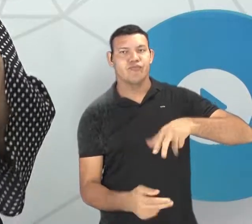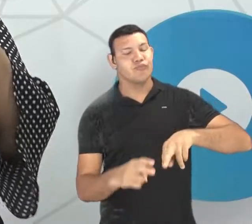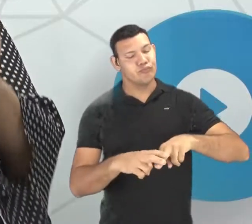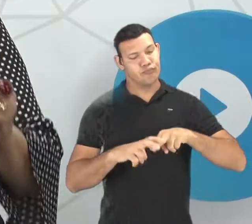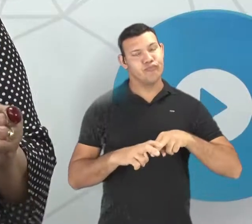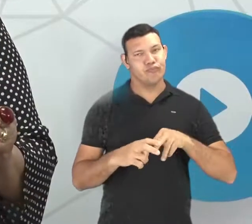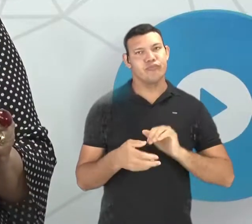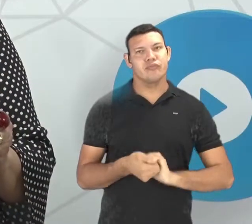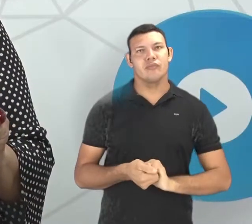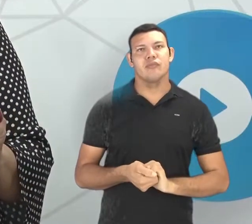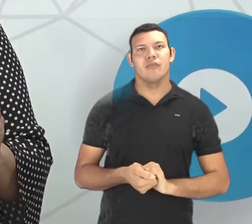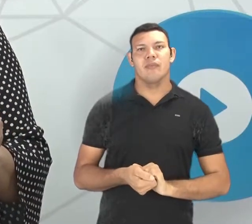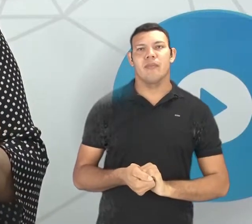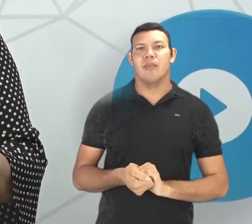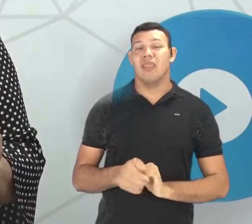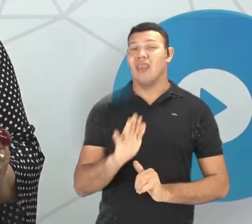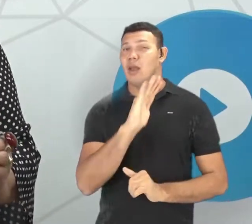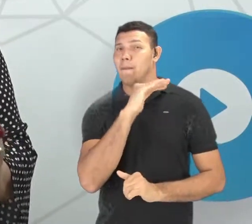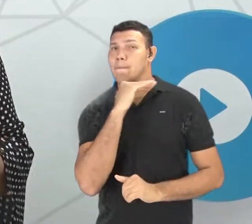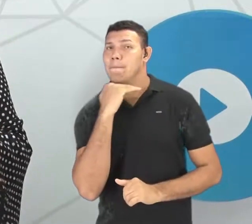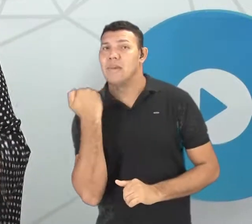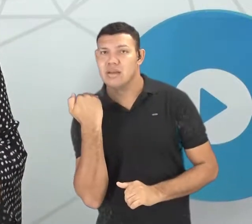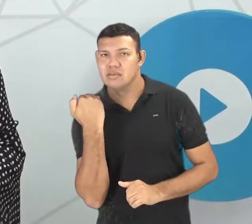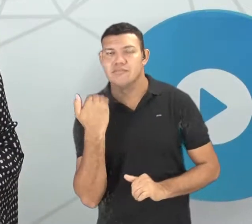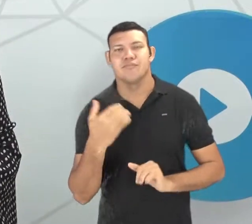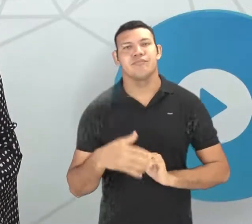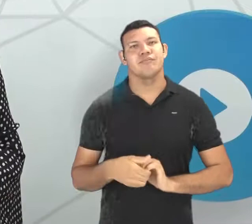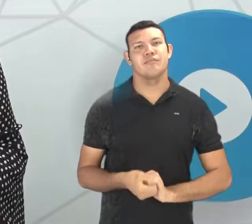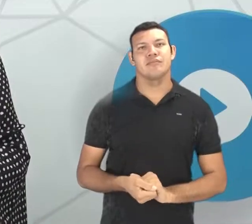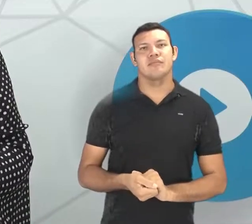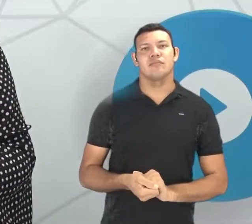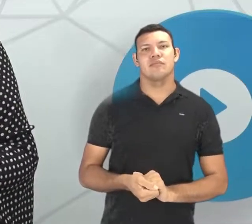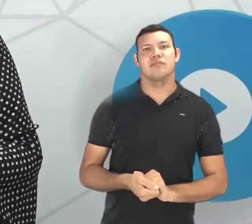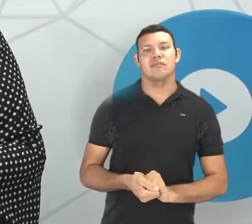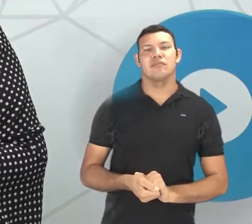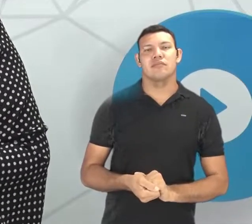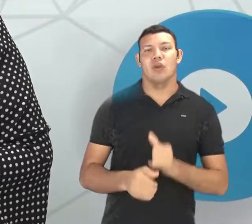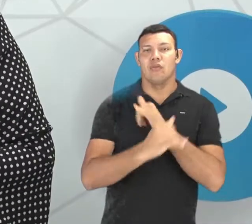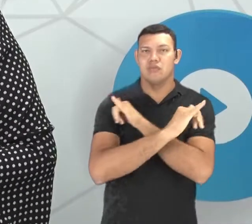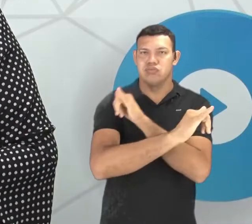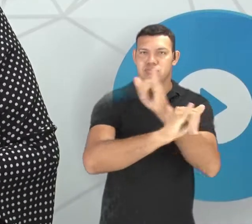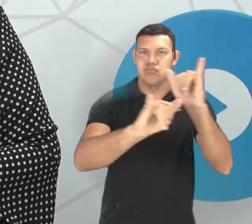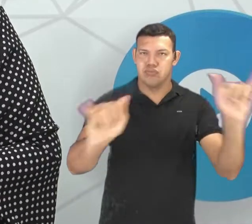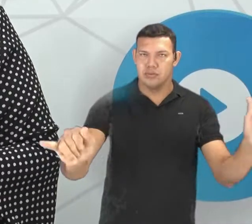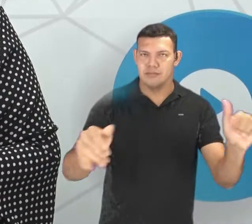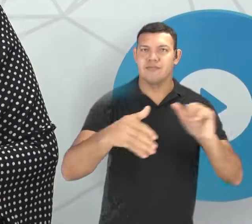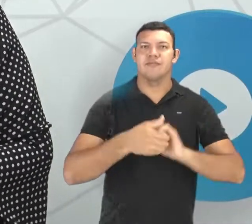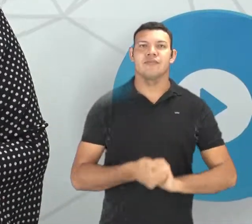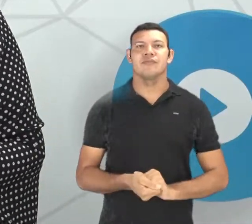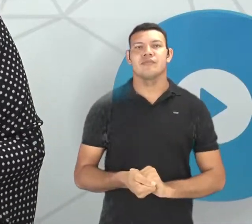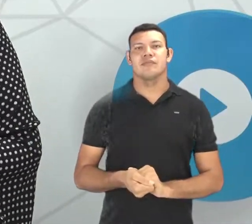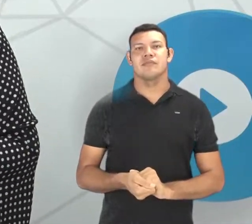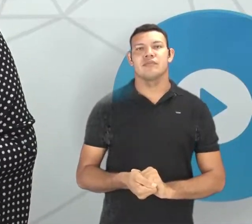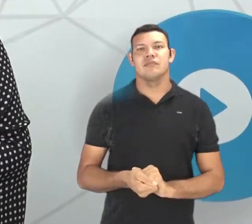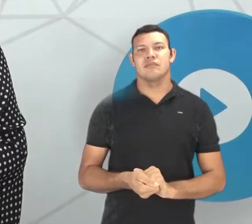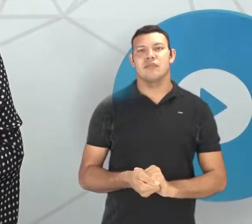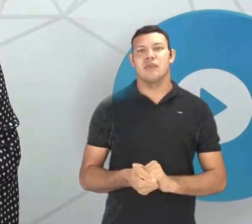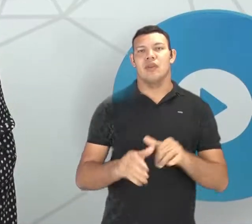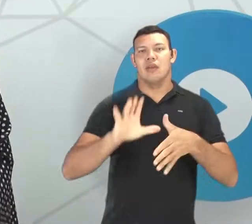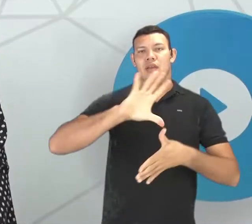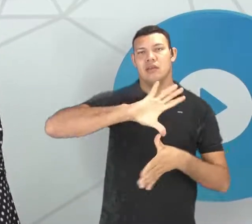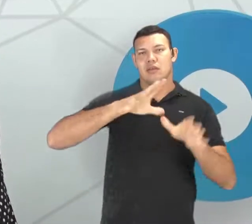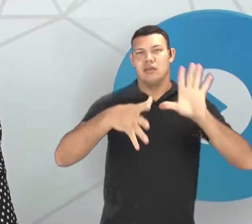esses de morte. Quero informar a todos que durante o período